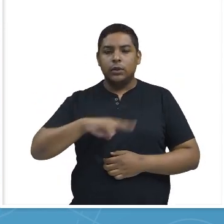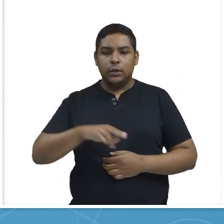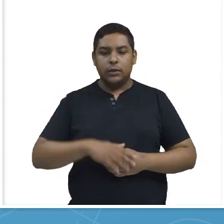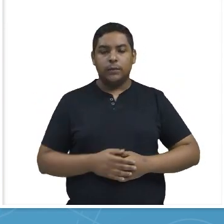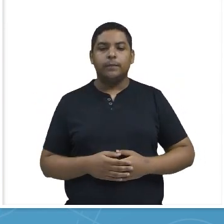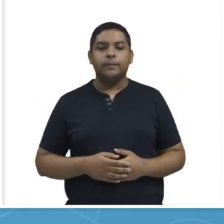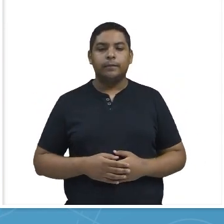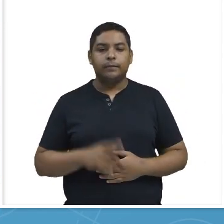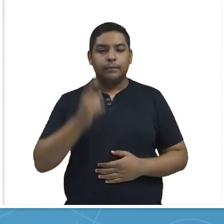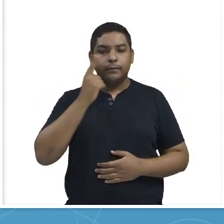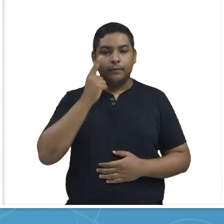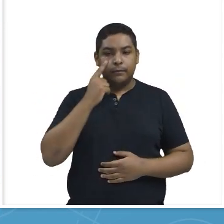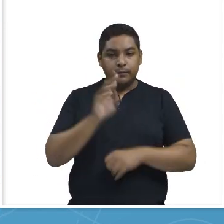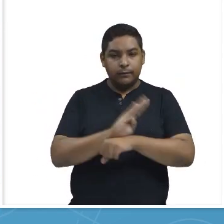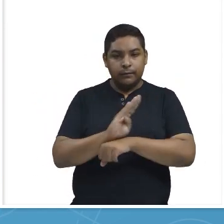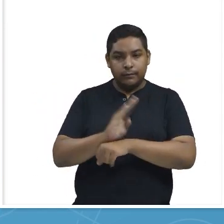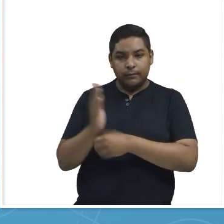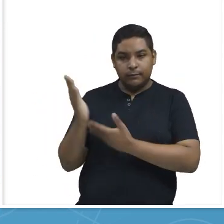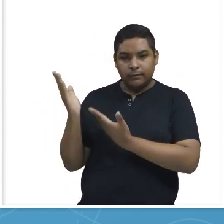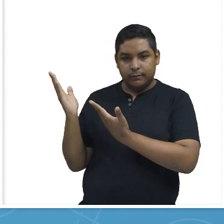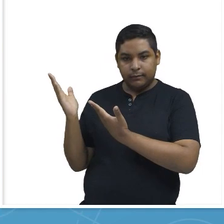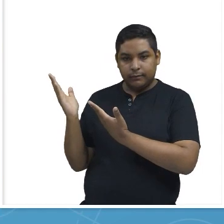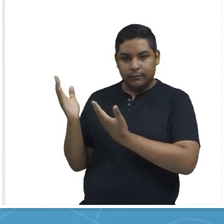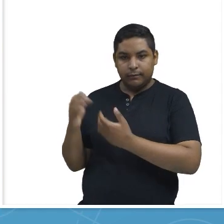be going to. Pay attention.